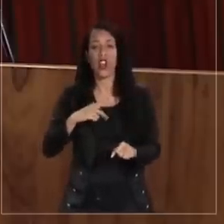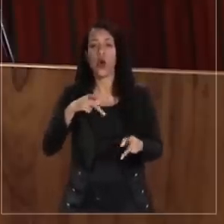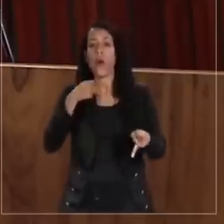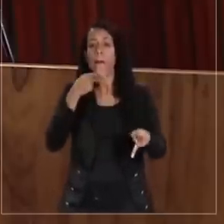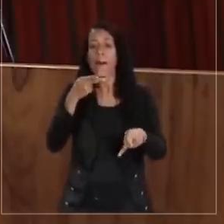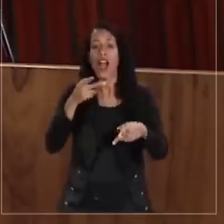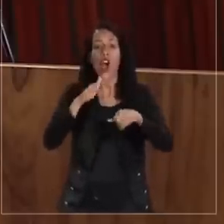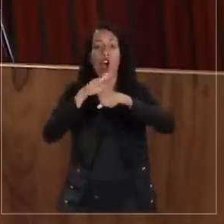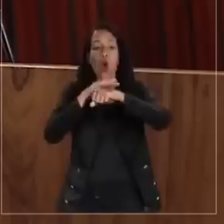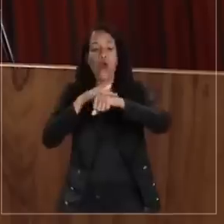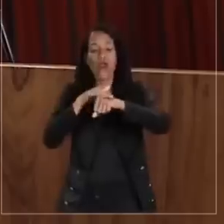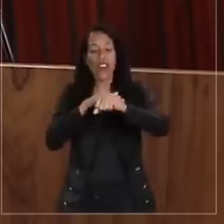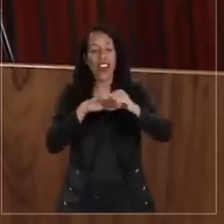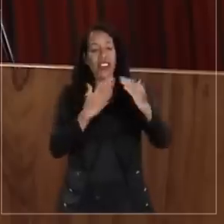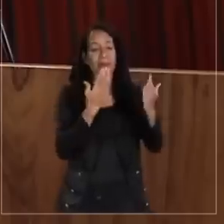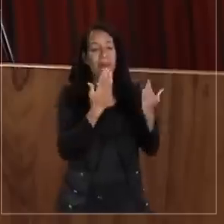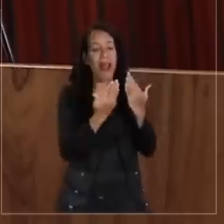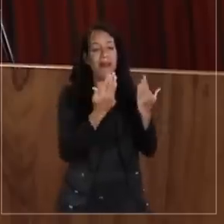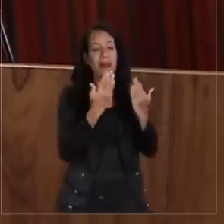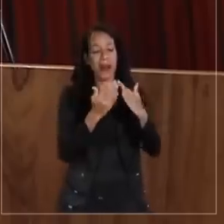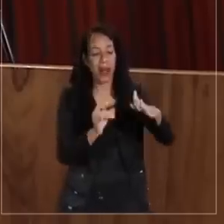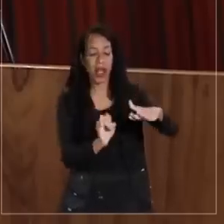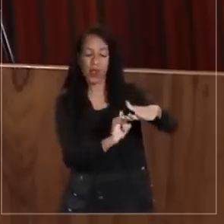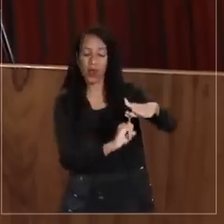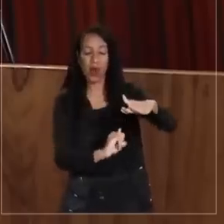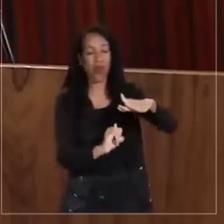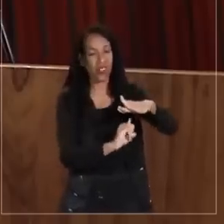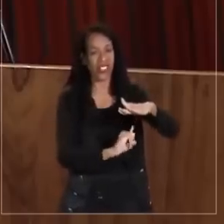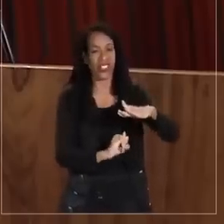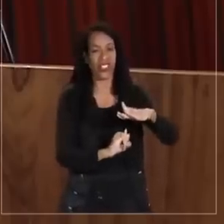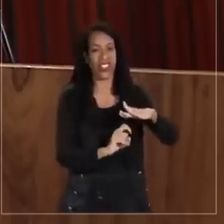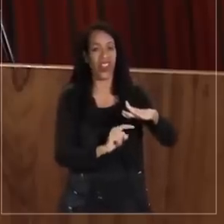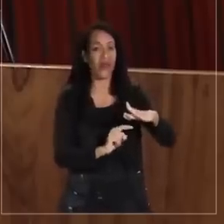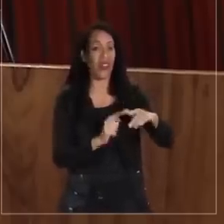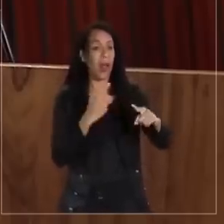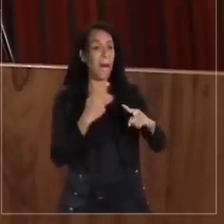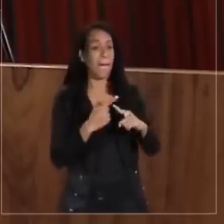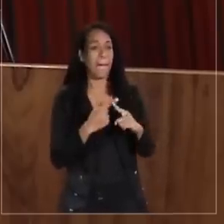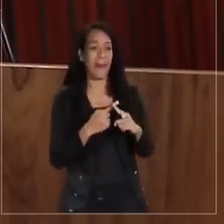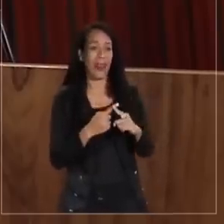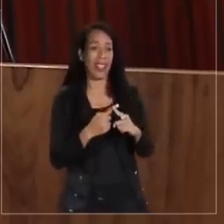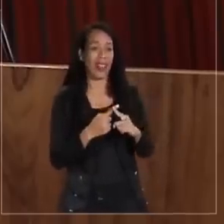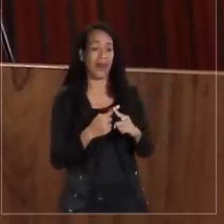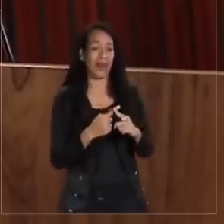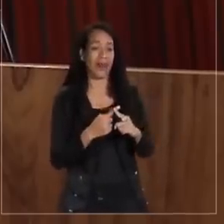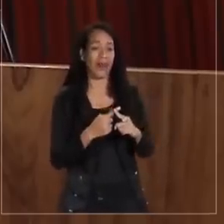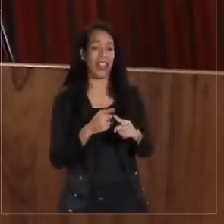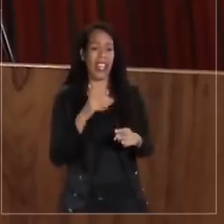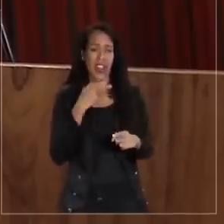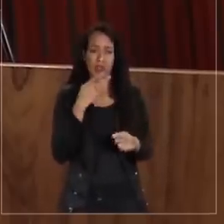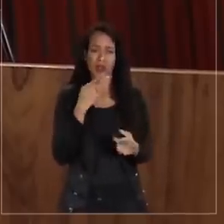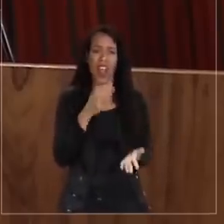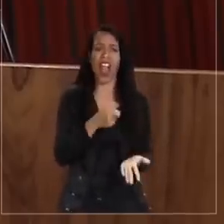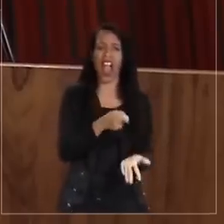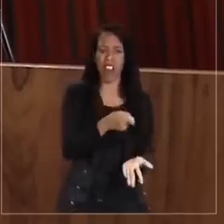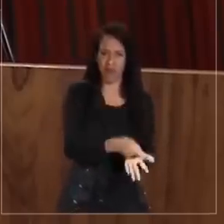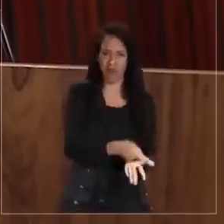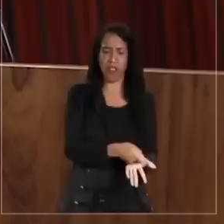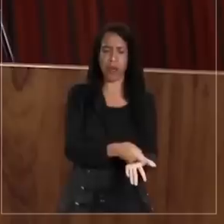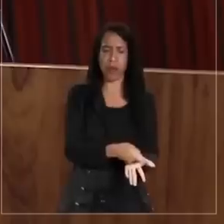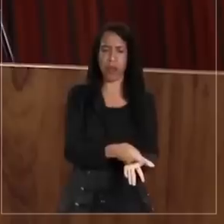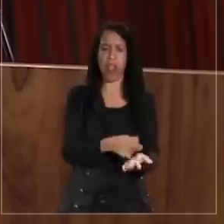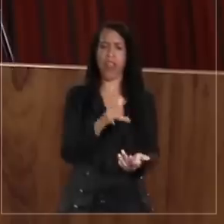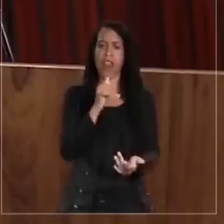diálogo institucional. Não me convencem as razões, porque quando se afirma,